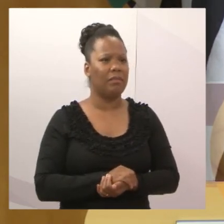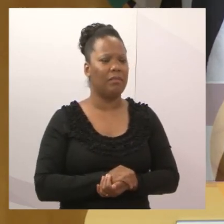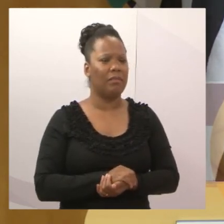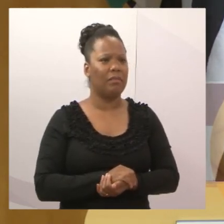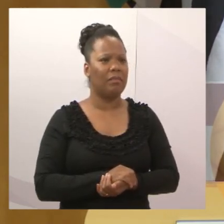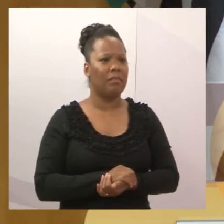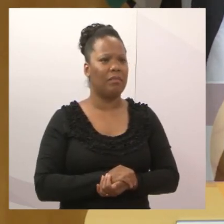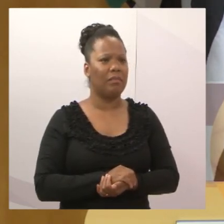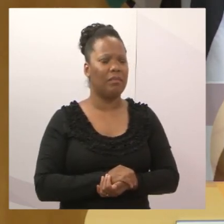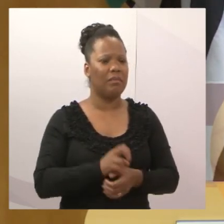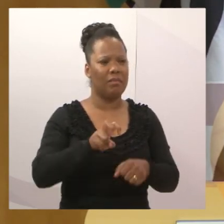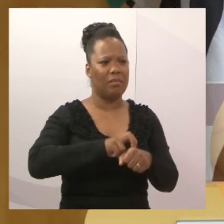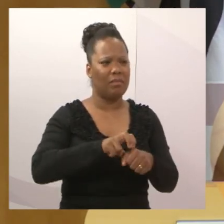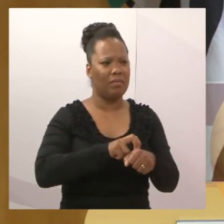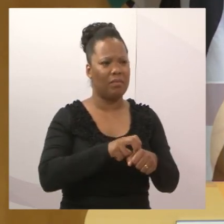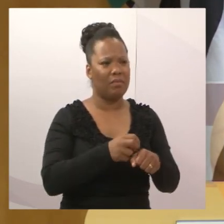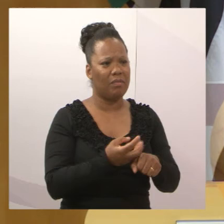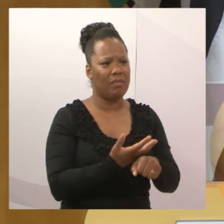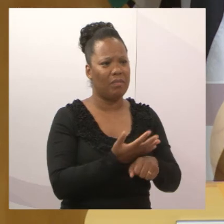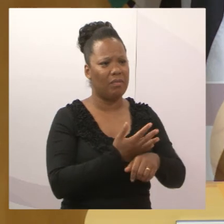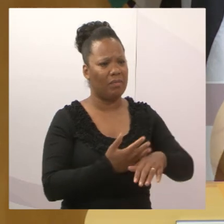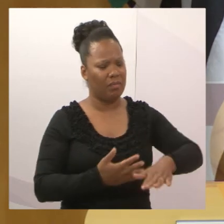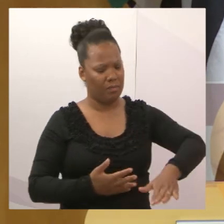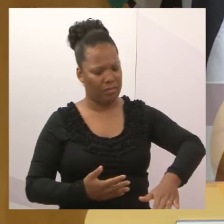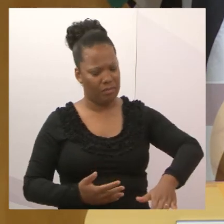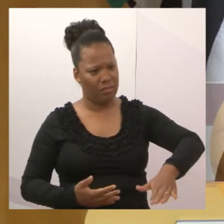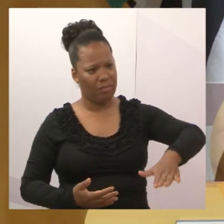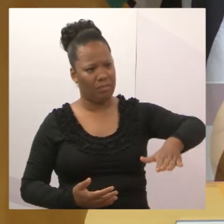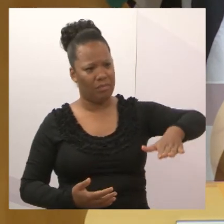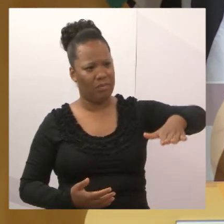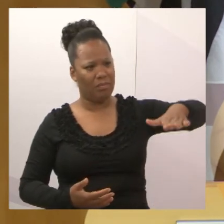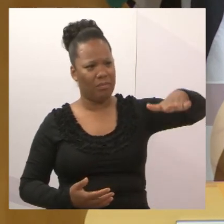literalmente, gente, mato com a altura dessa